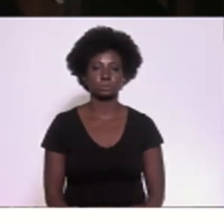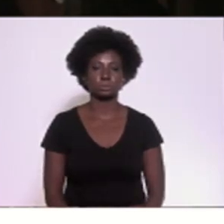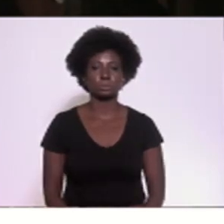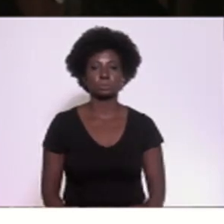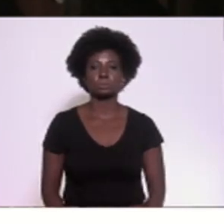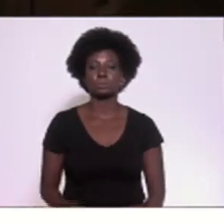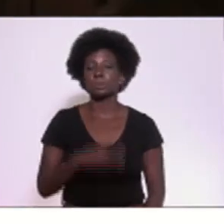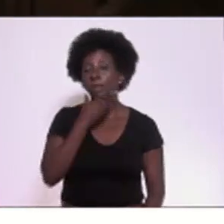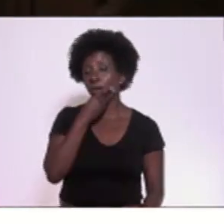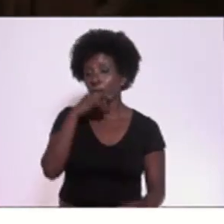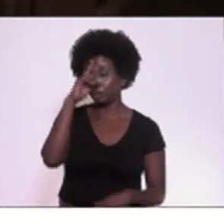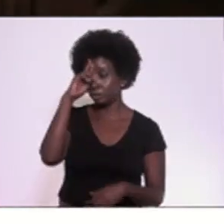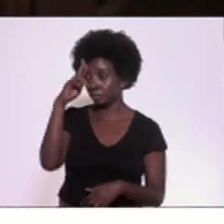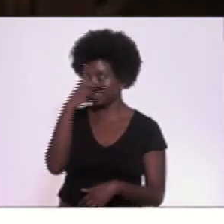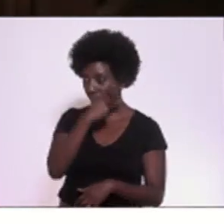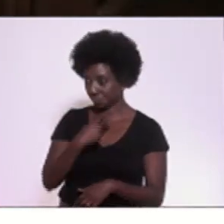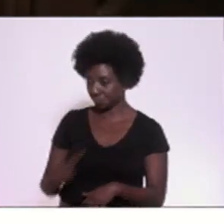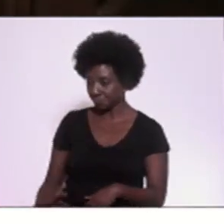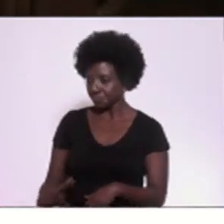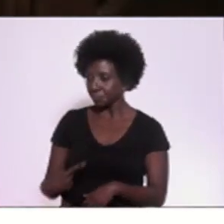Senhor presidente,